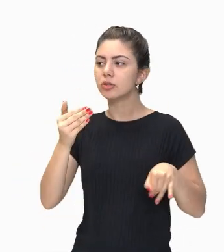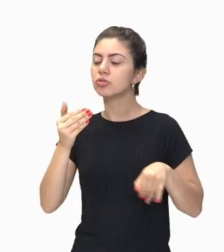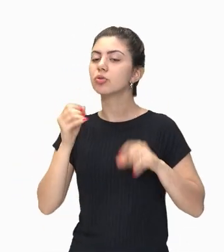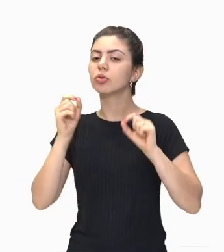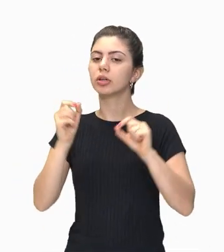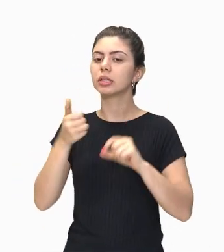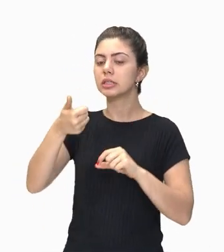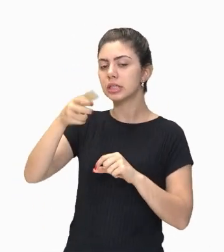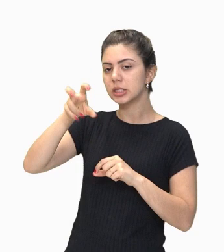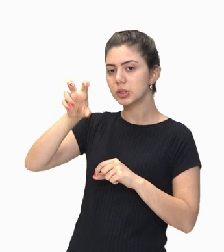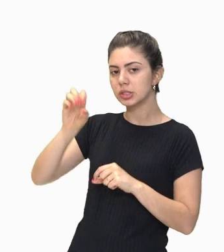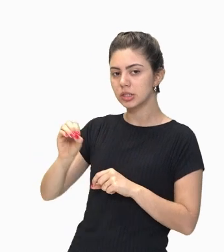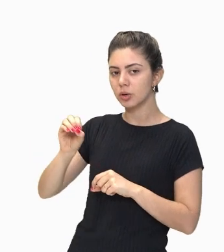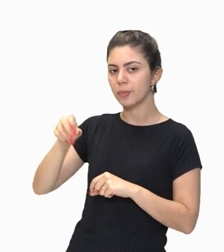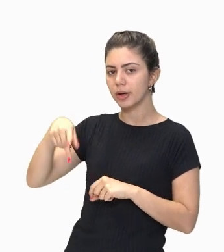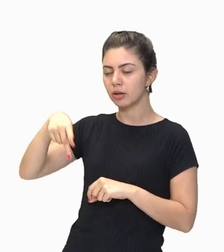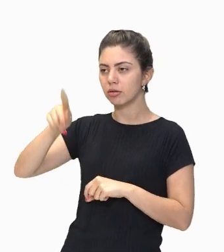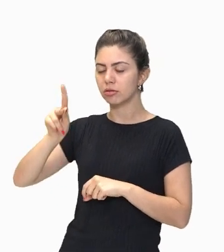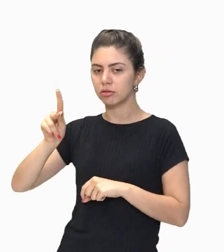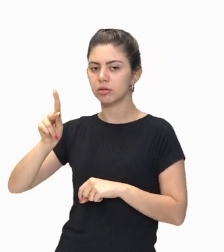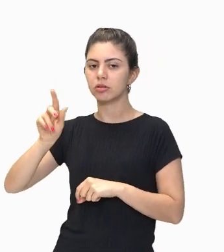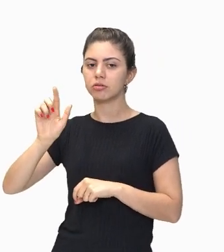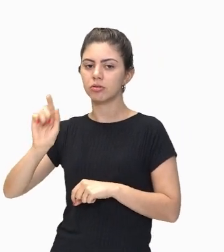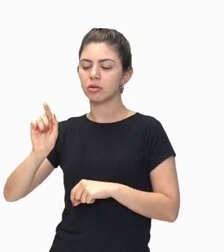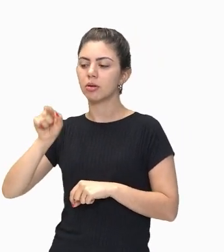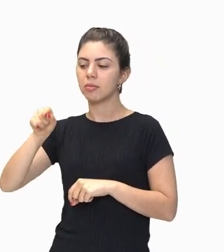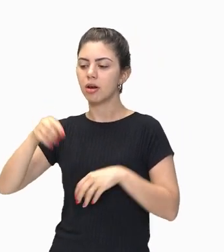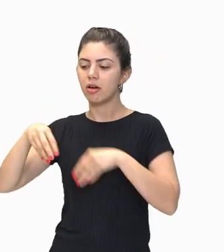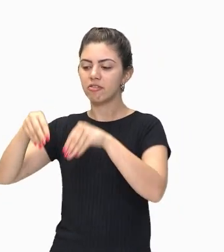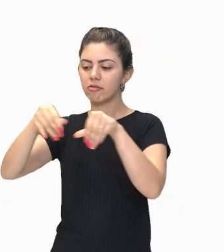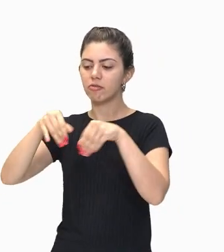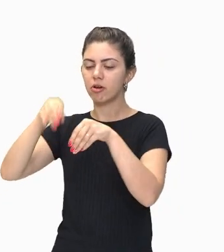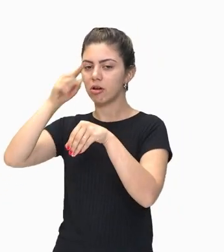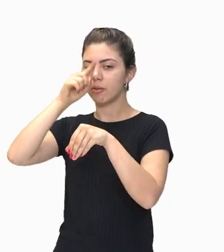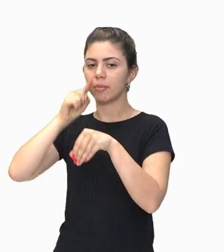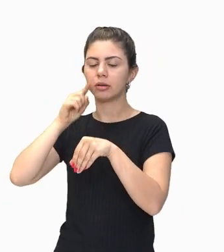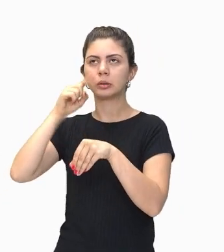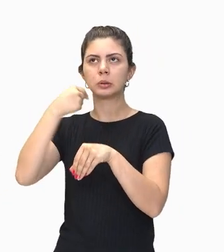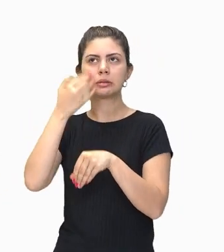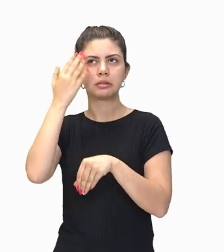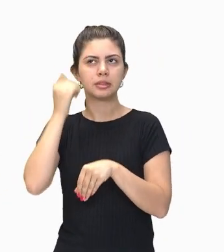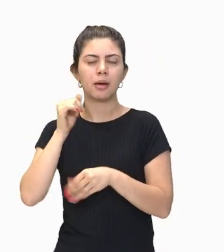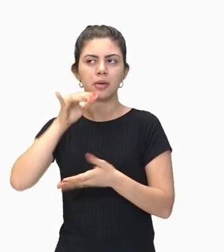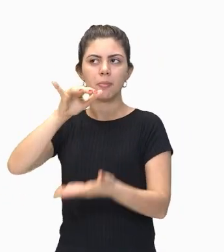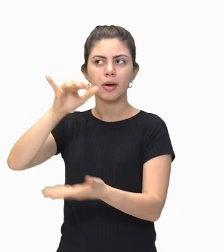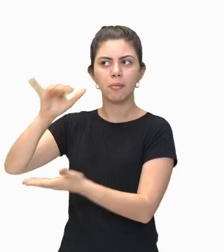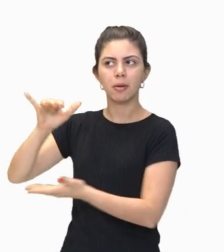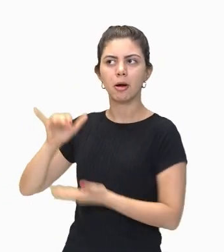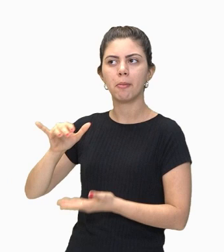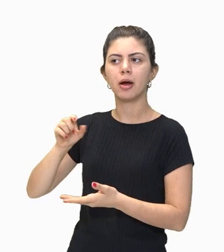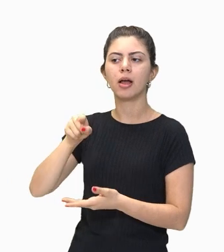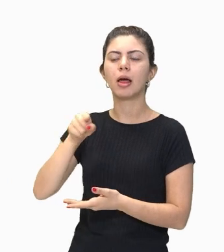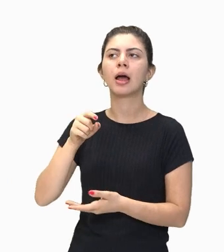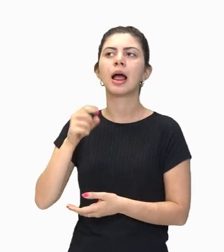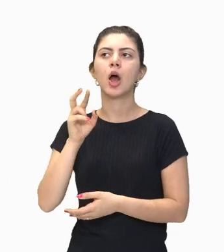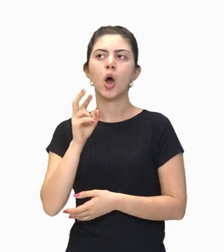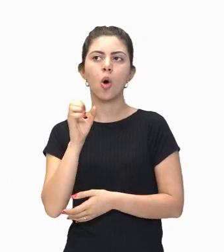quilos da farinha, né? Sabendo que cada quilo da farinha custava R$